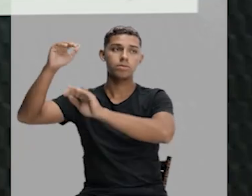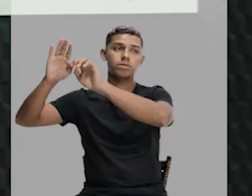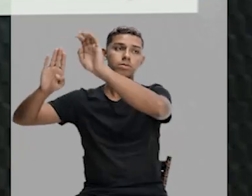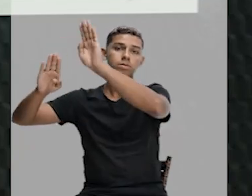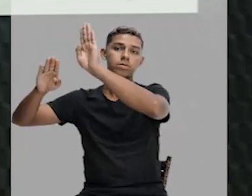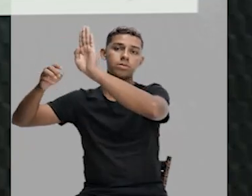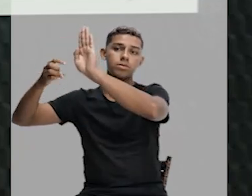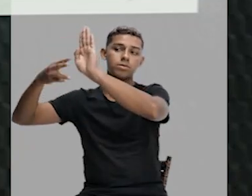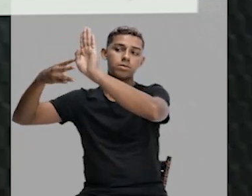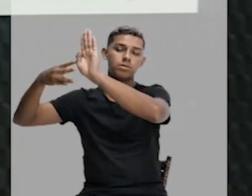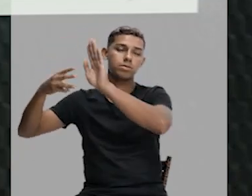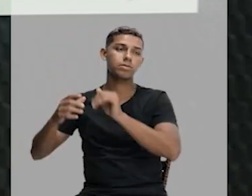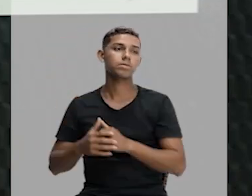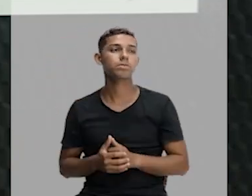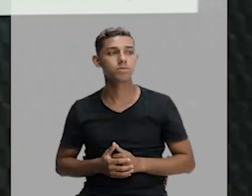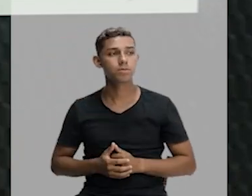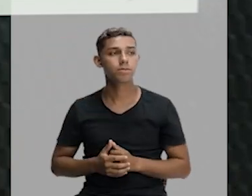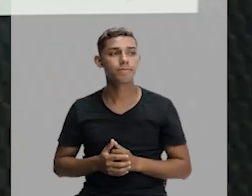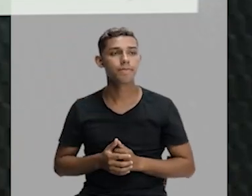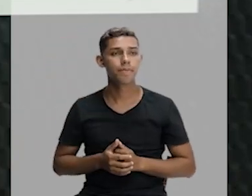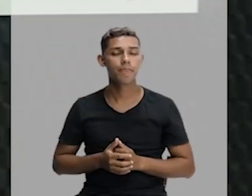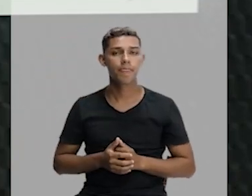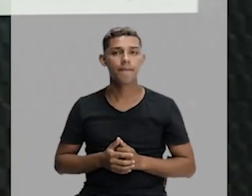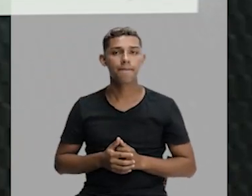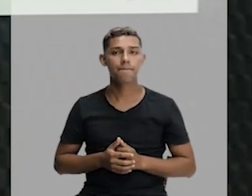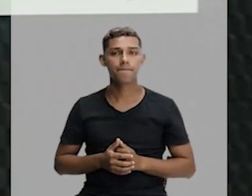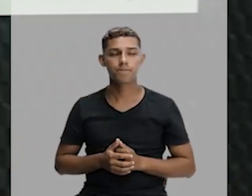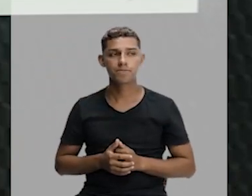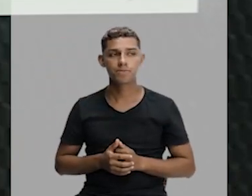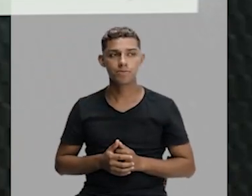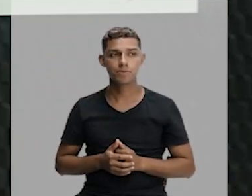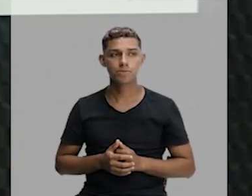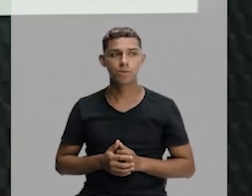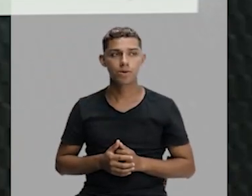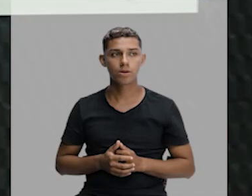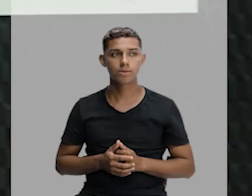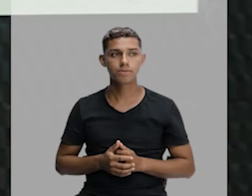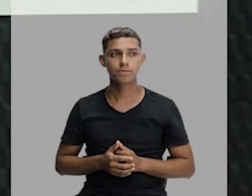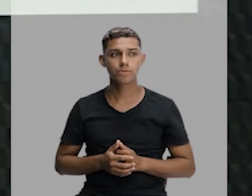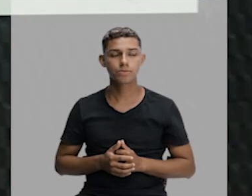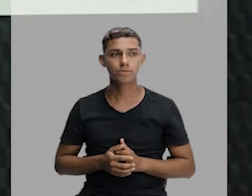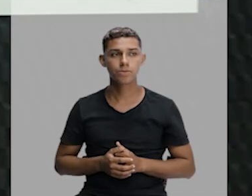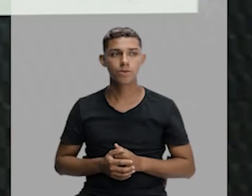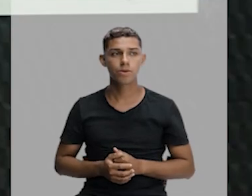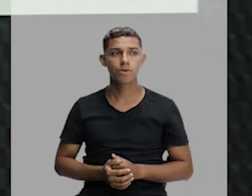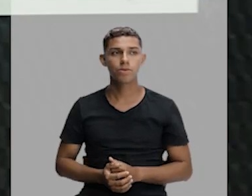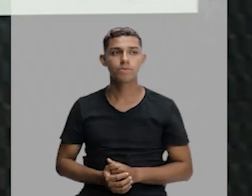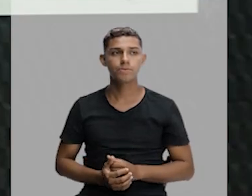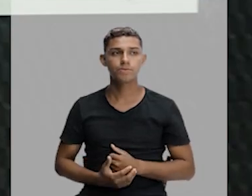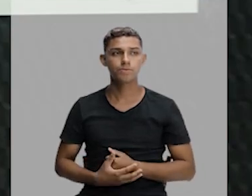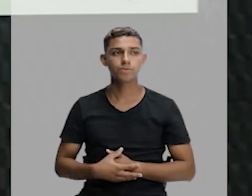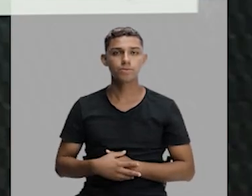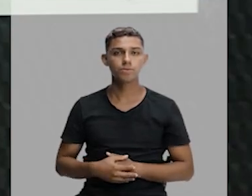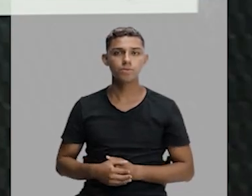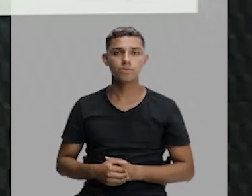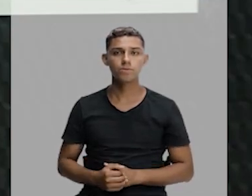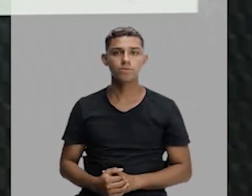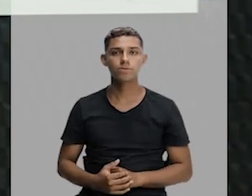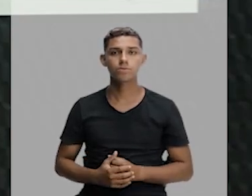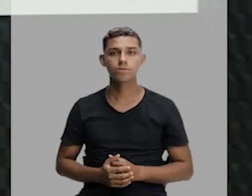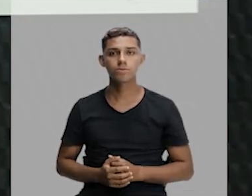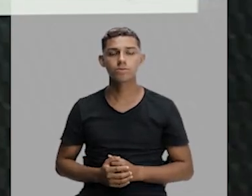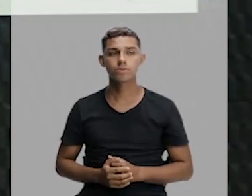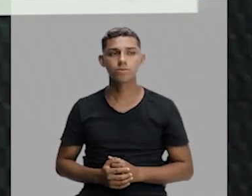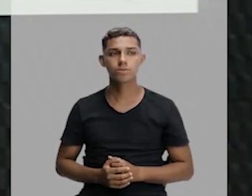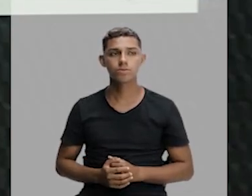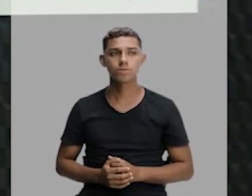laterais. A1 até o B1, do A2 até o